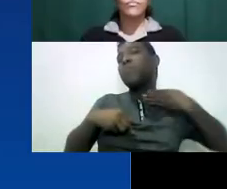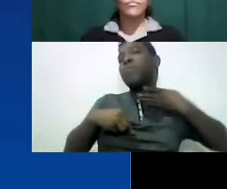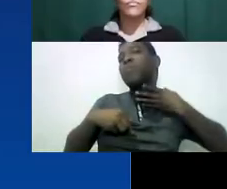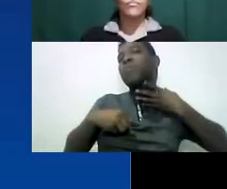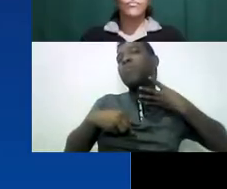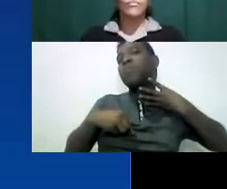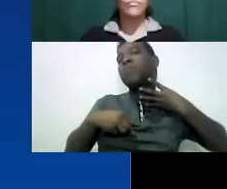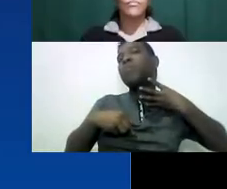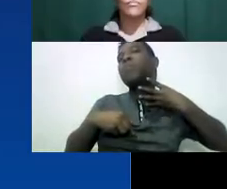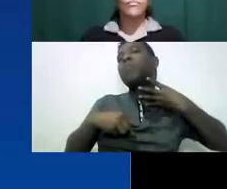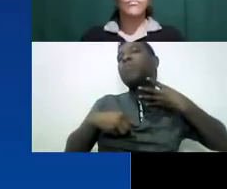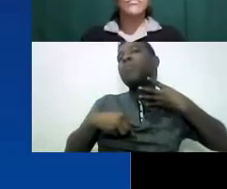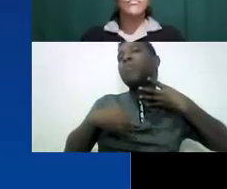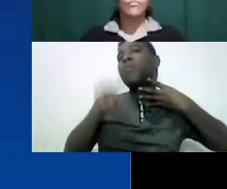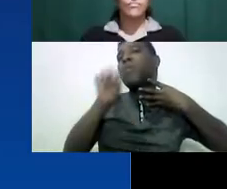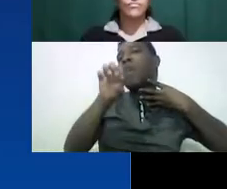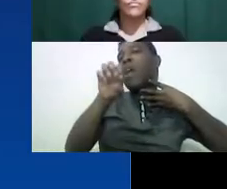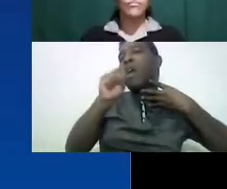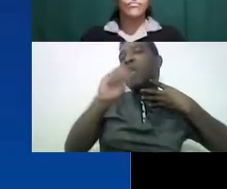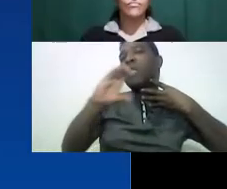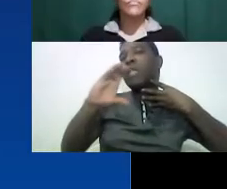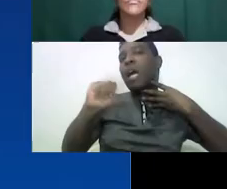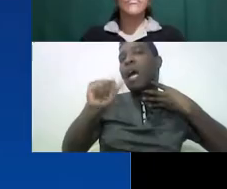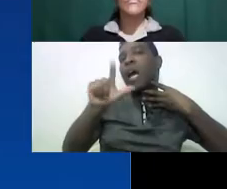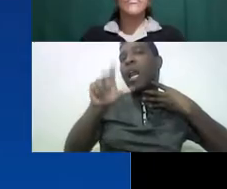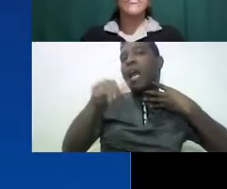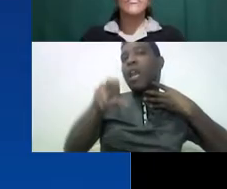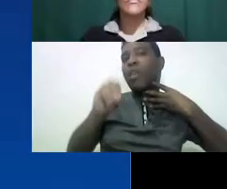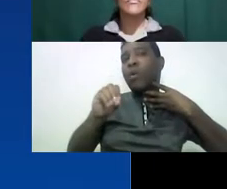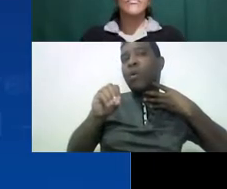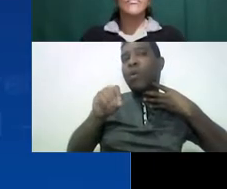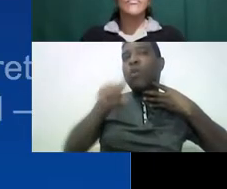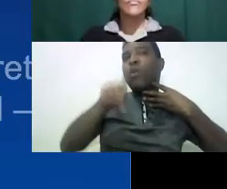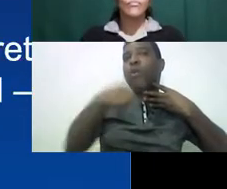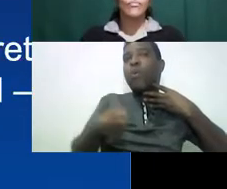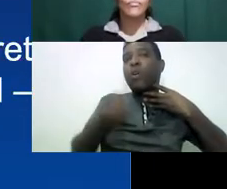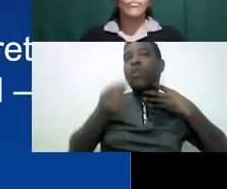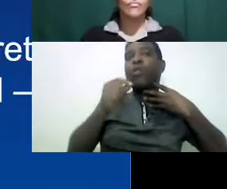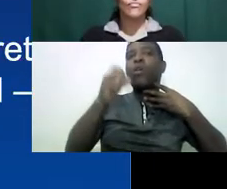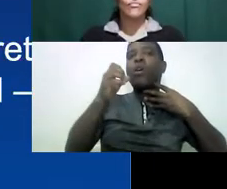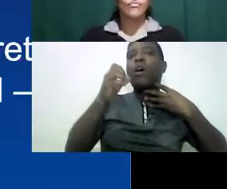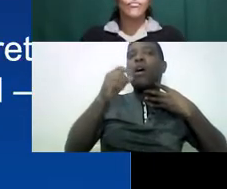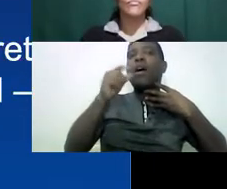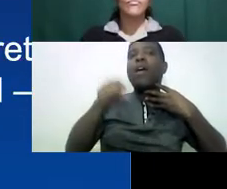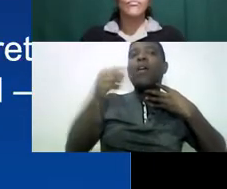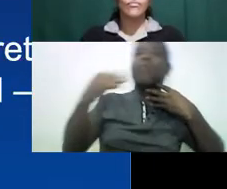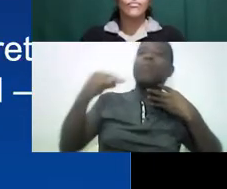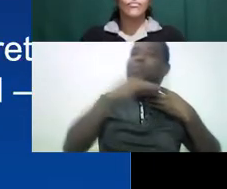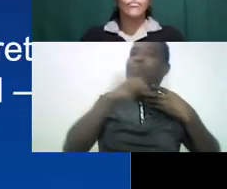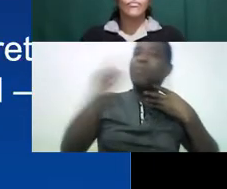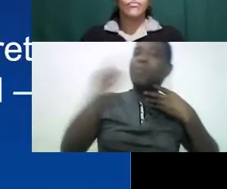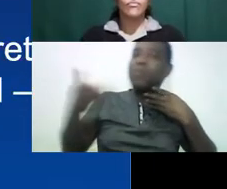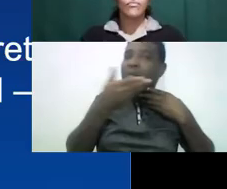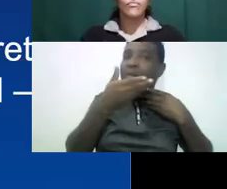cervical baixa. Detalhes sobre eles aí. O primeiro deles é o esternocleidomastoide.